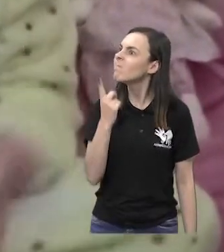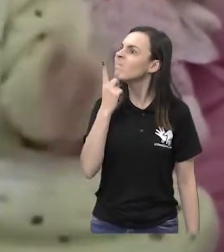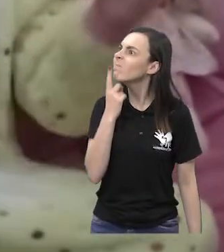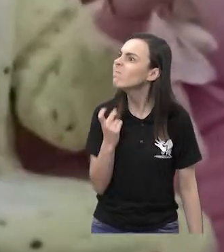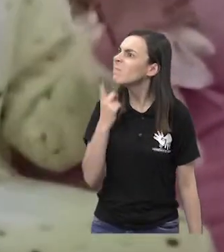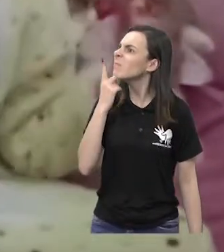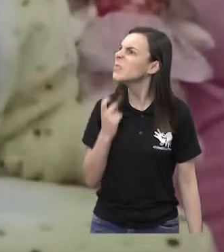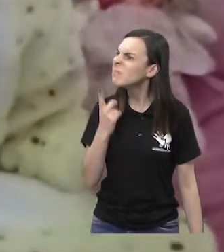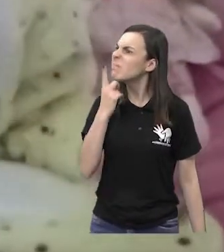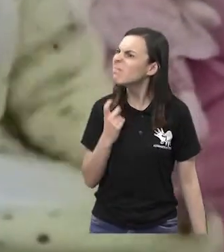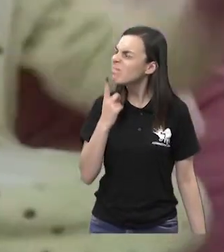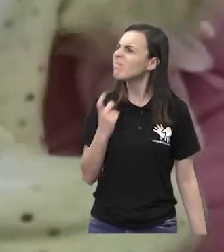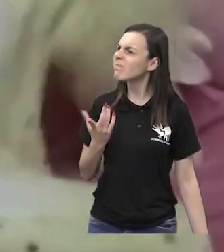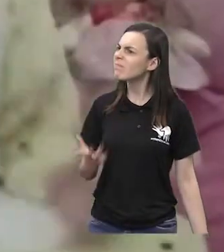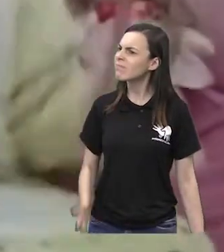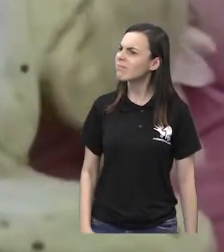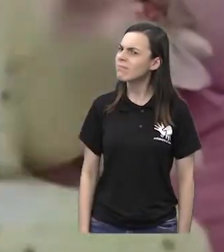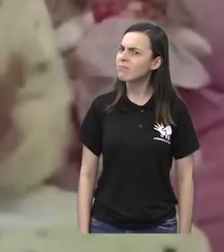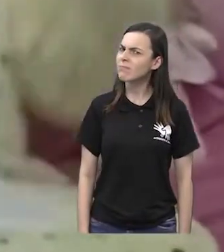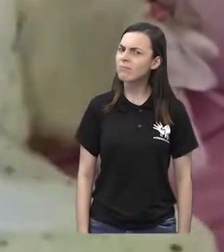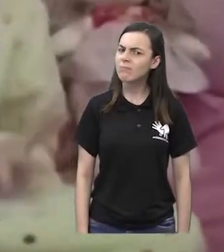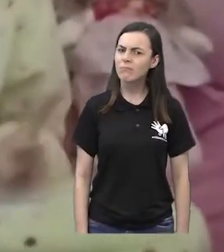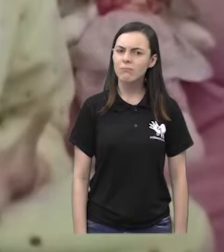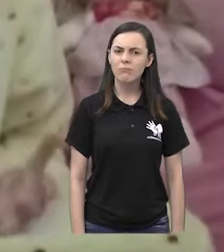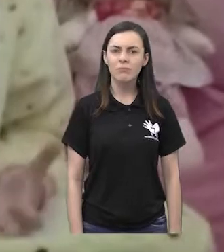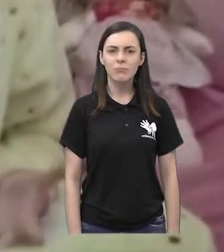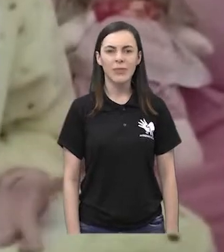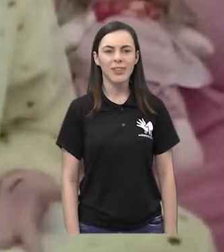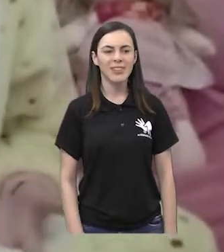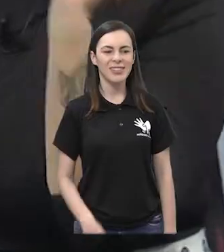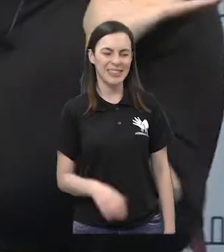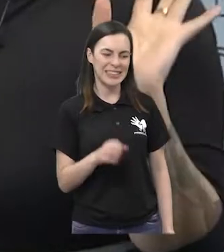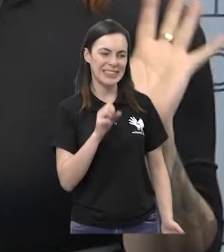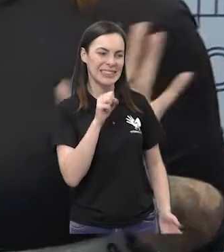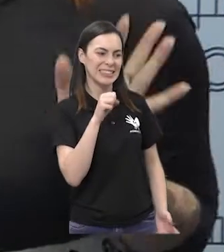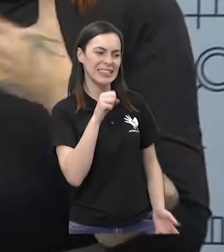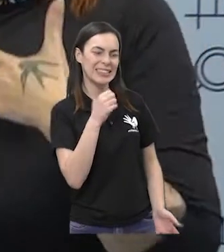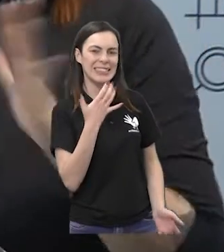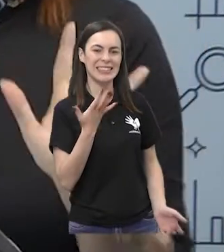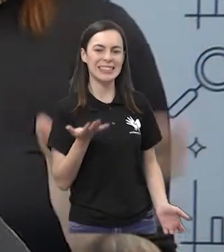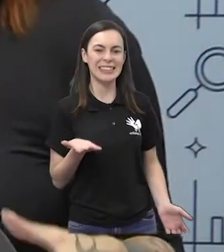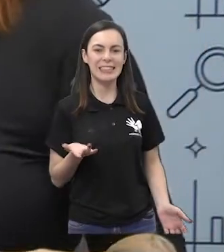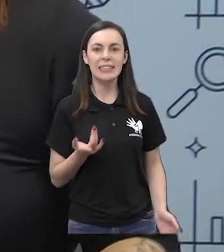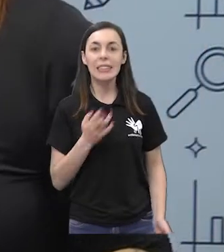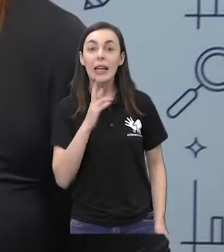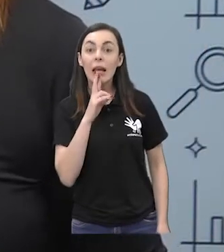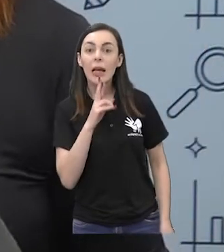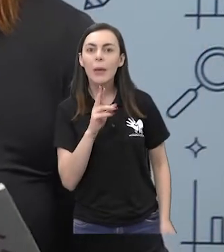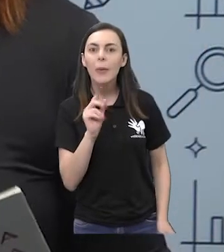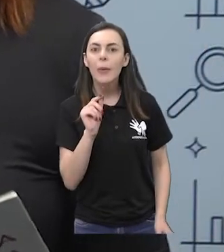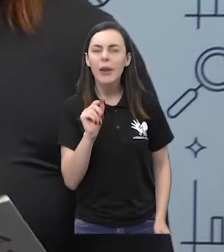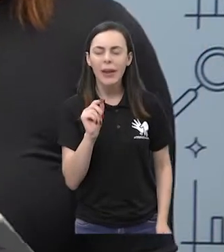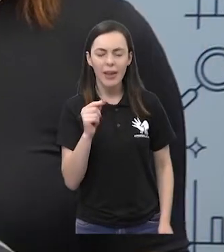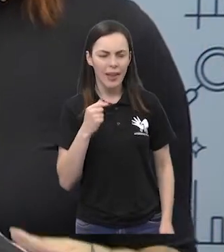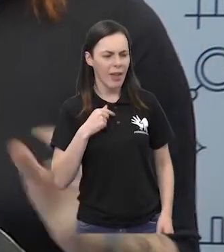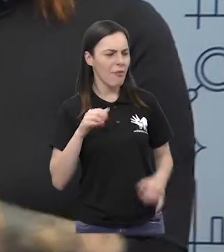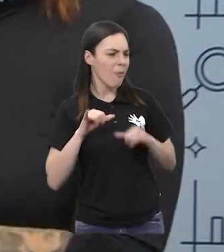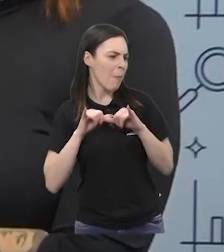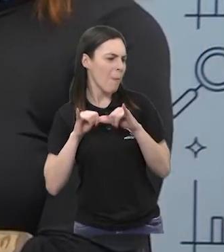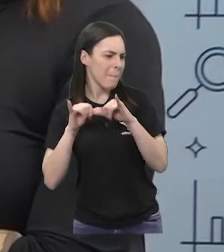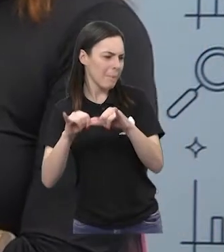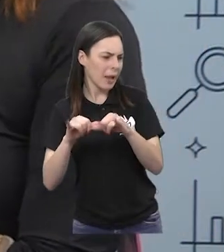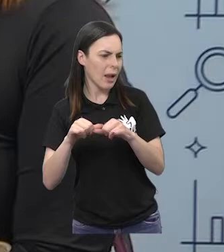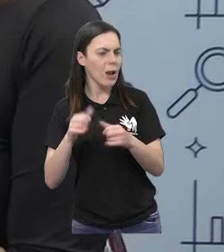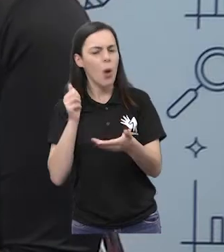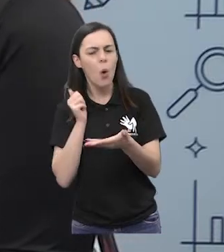vermelho vermelho vermelho Sim sim e respondeu vou ao